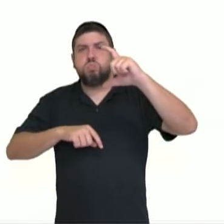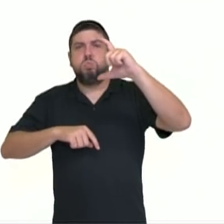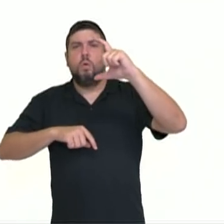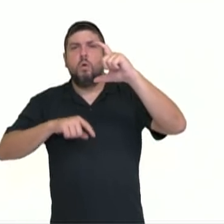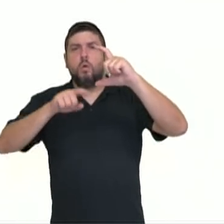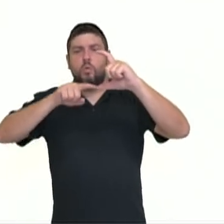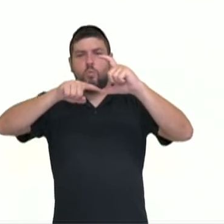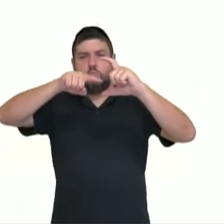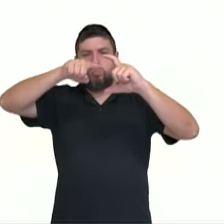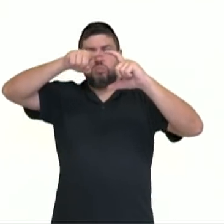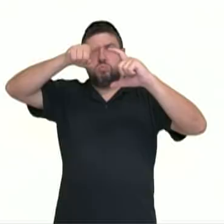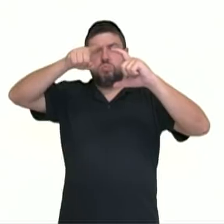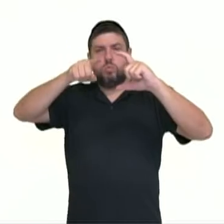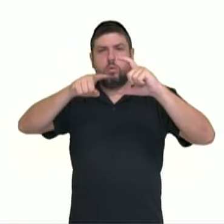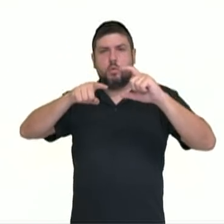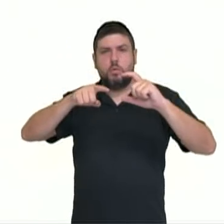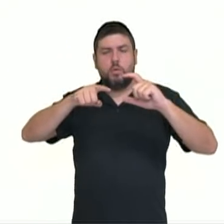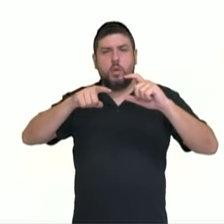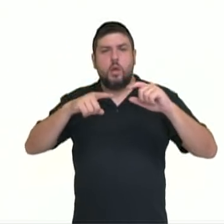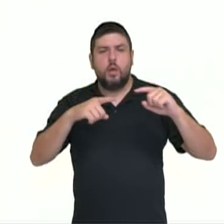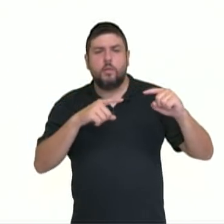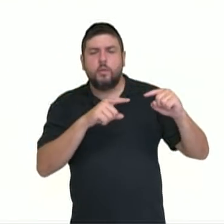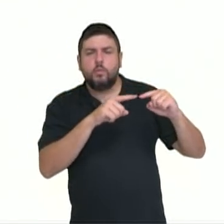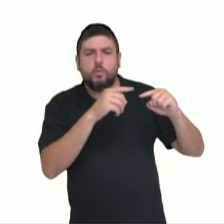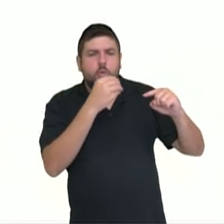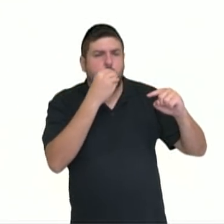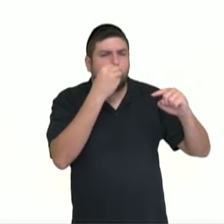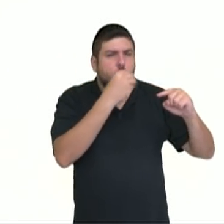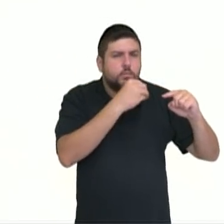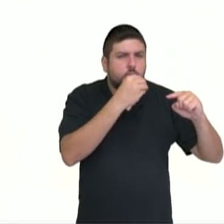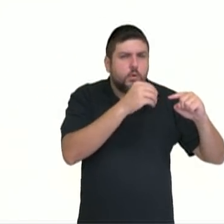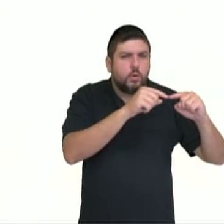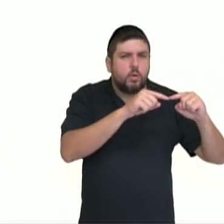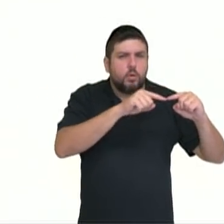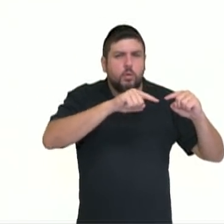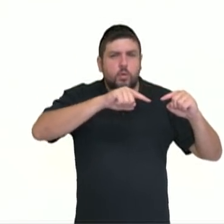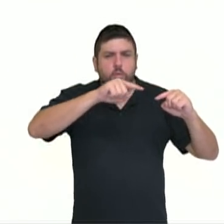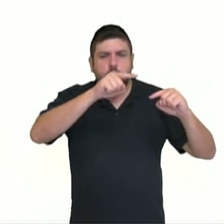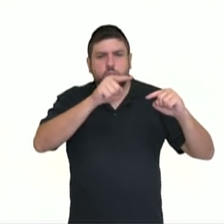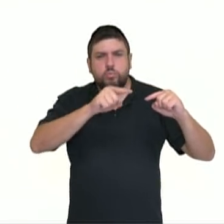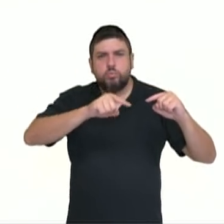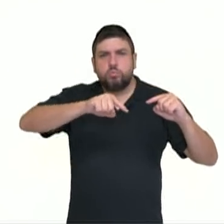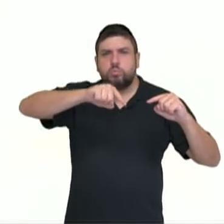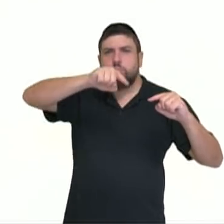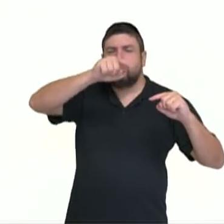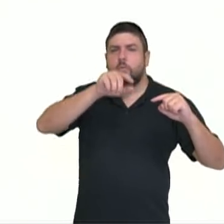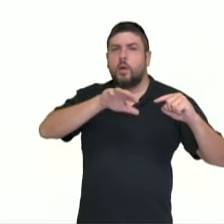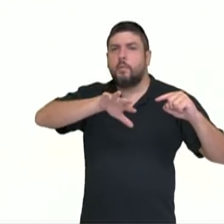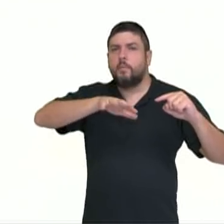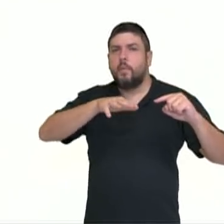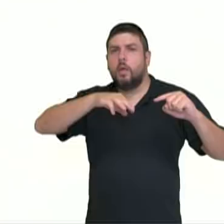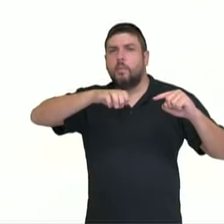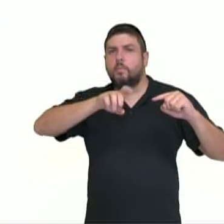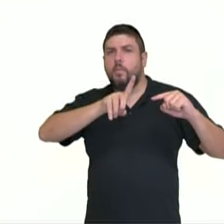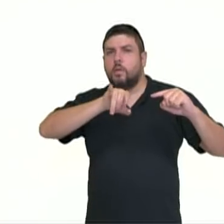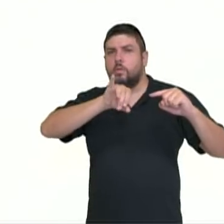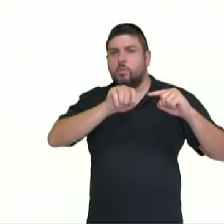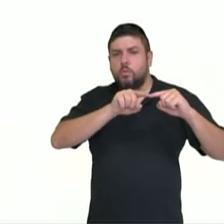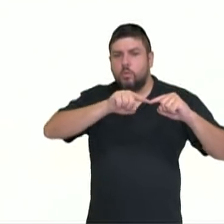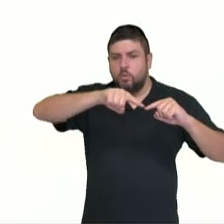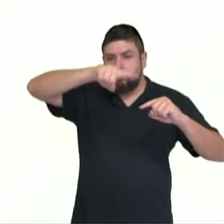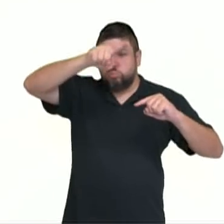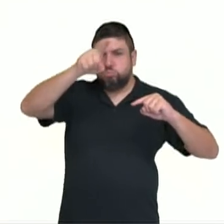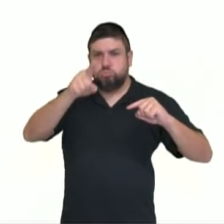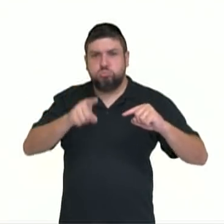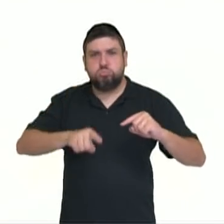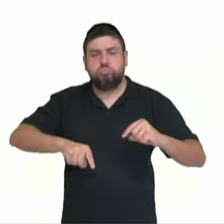que poderiam ser médios e aqui o som forte, né? Então, aqui